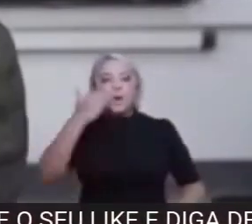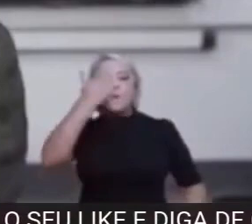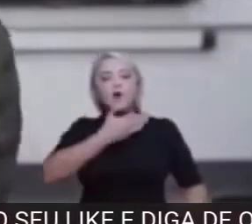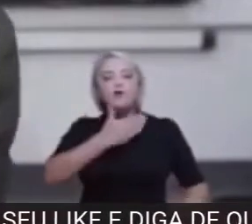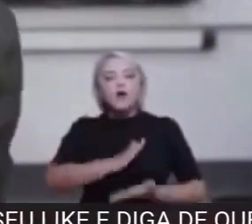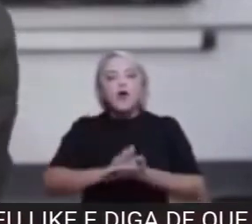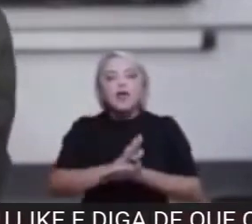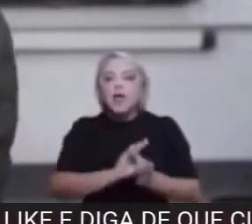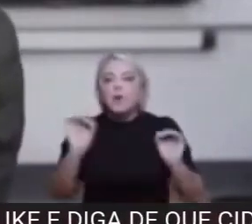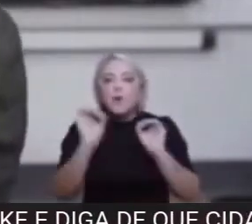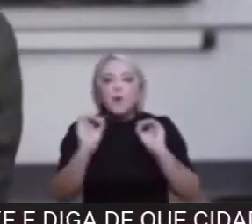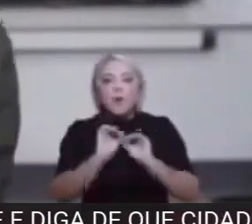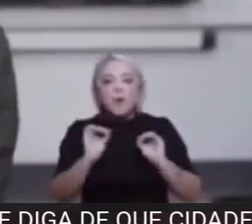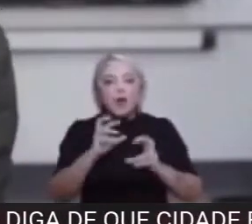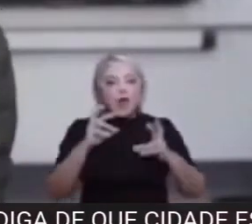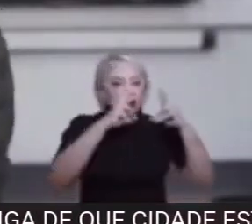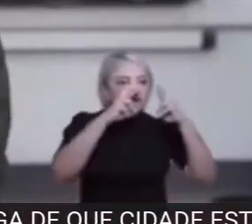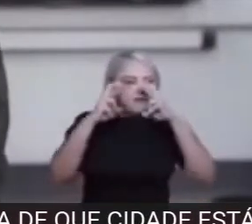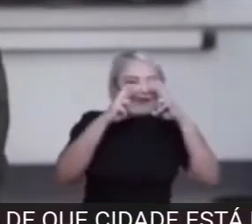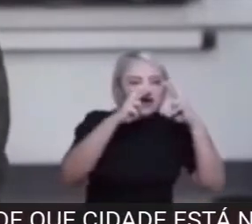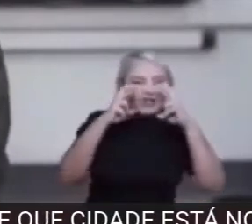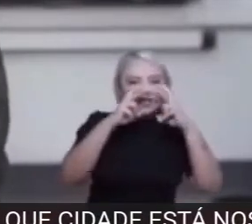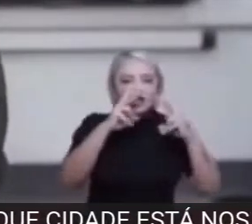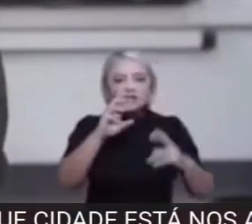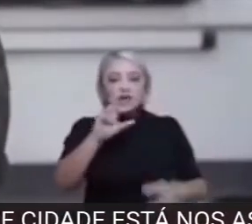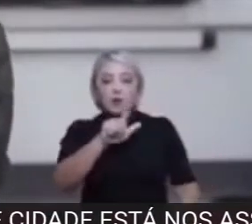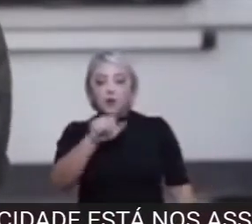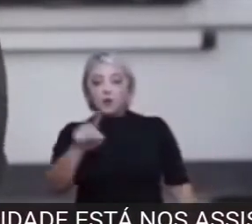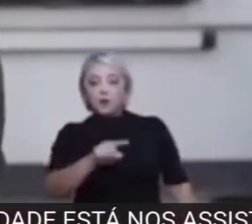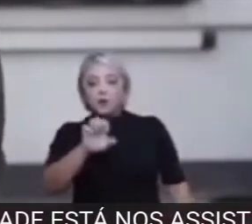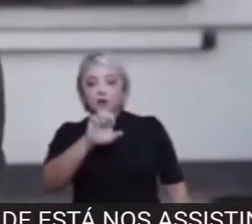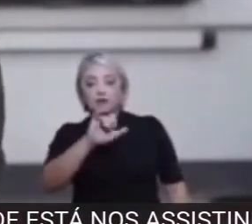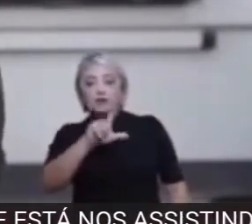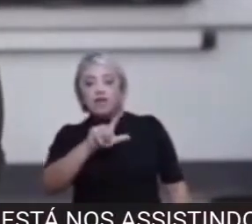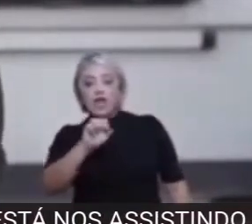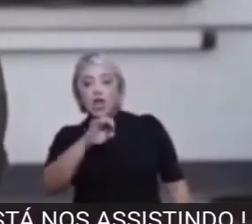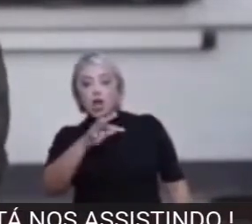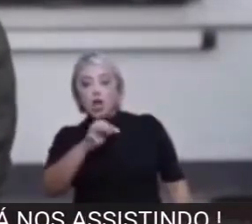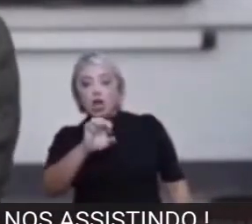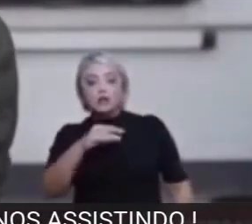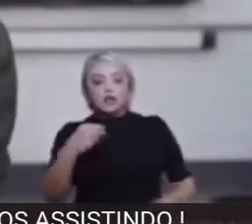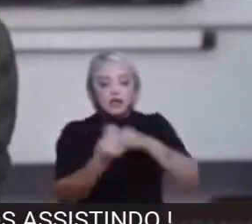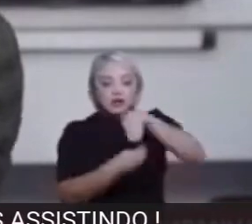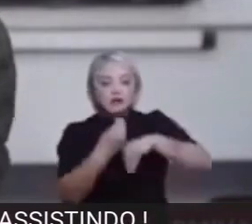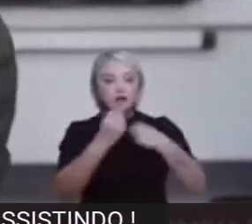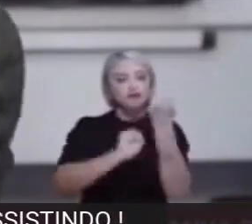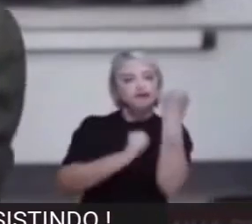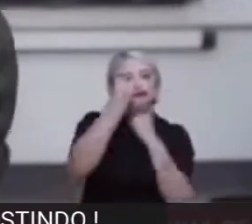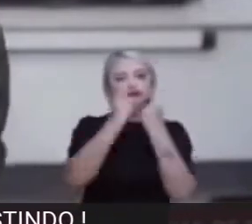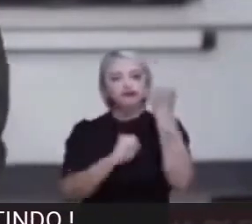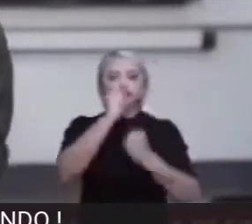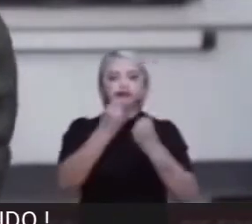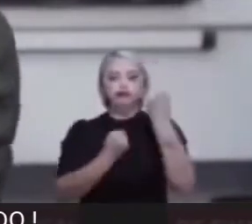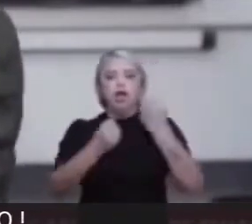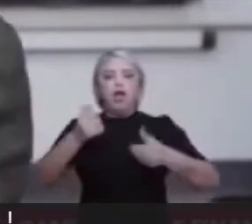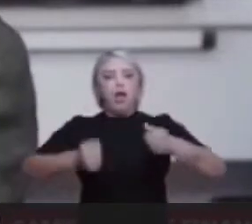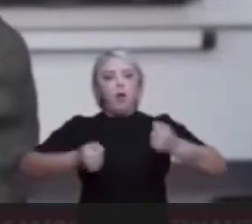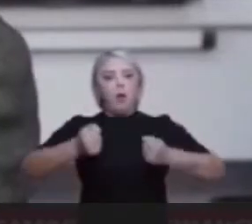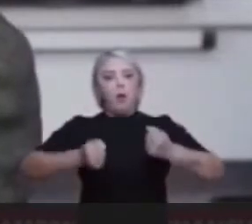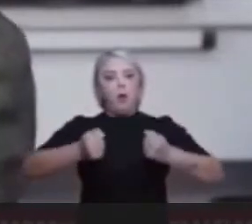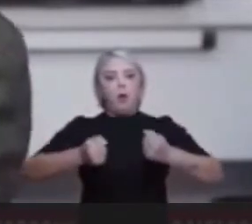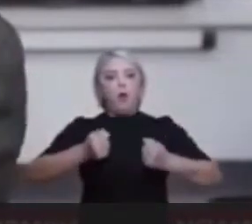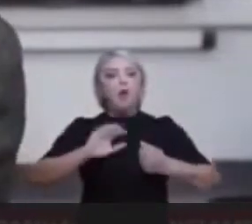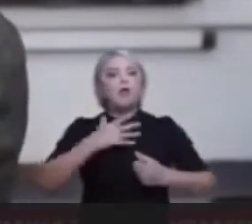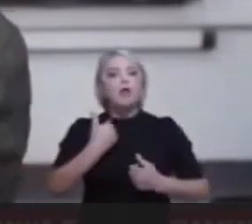na Operação Zelotes, que era uma tentativa assim, que envolve a indústria automobilística, todo o esforço de equipar a